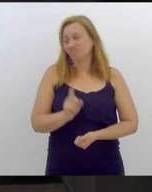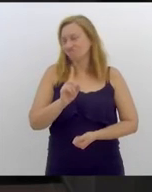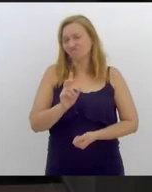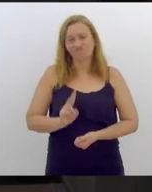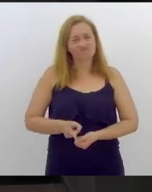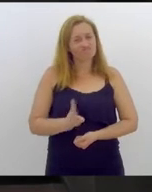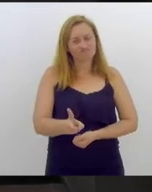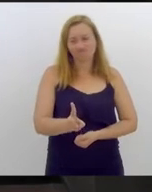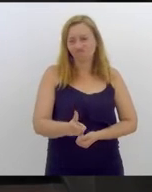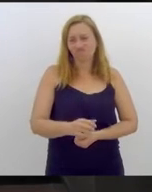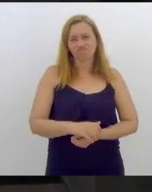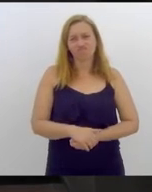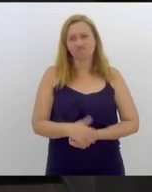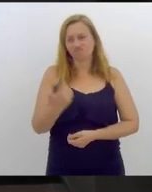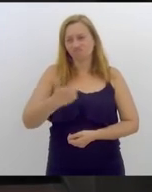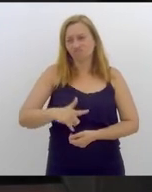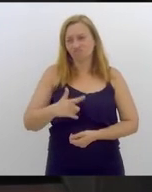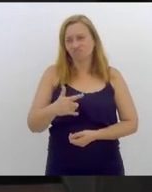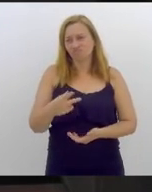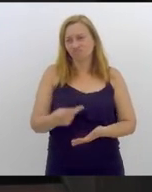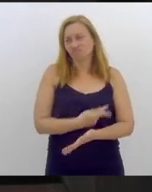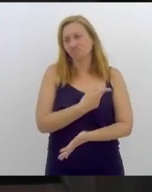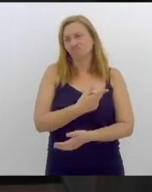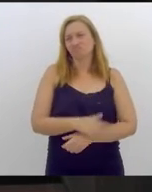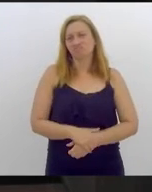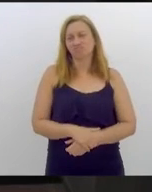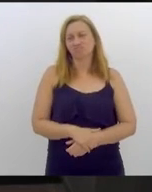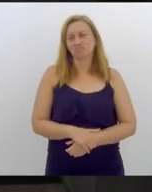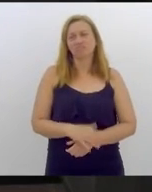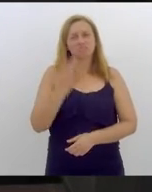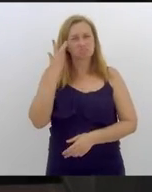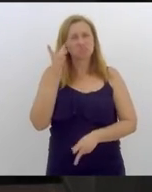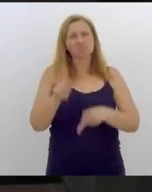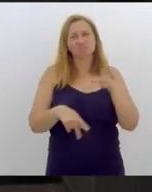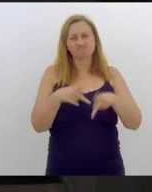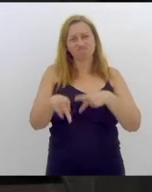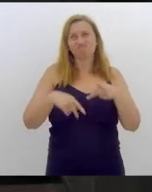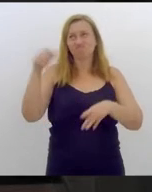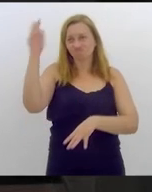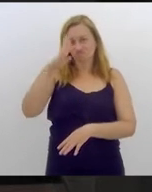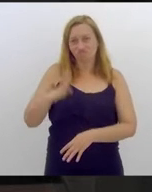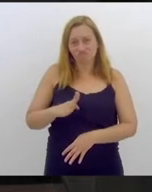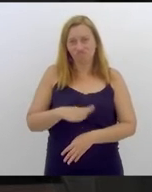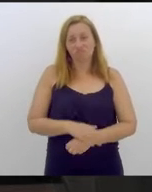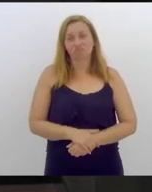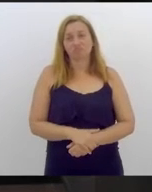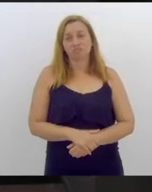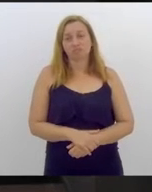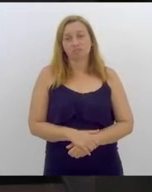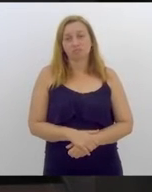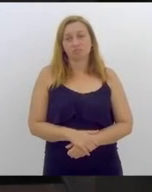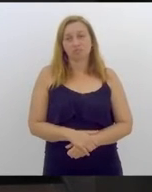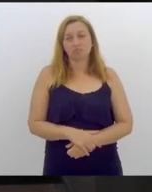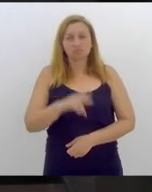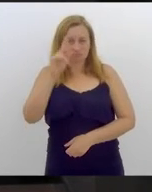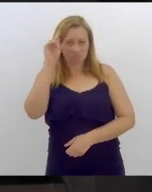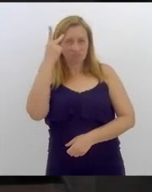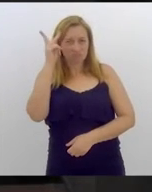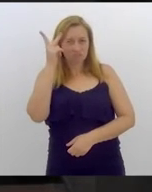a se propagar eu acho que a população brasileira historicamente